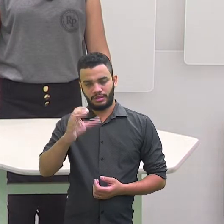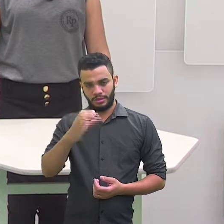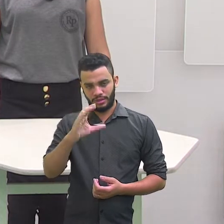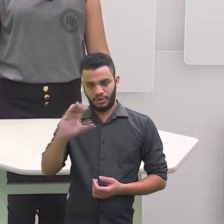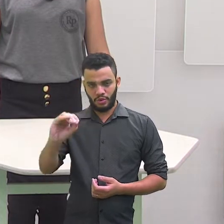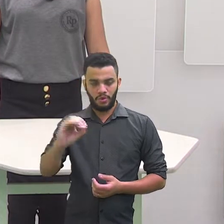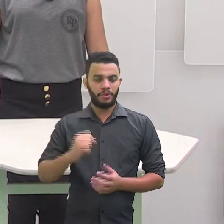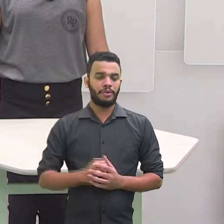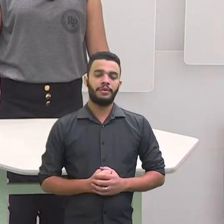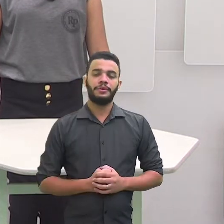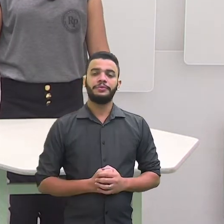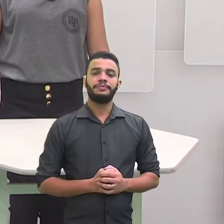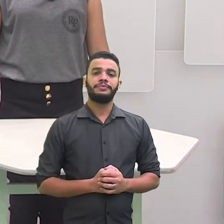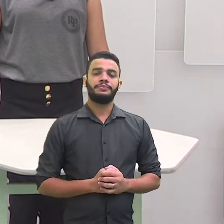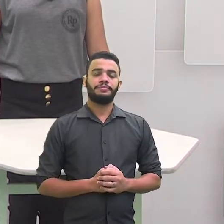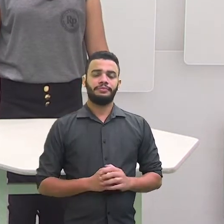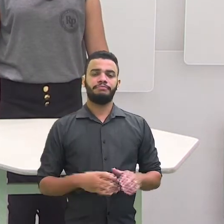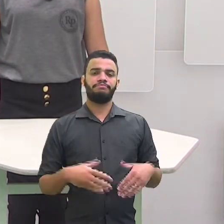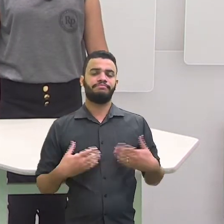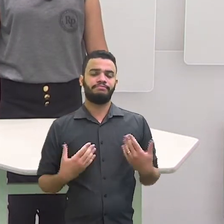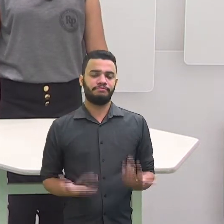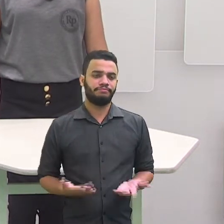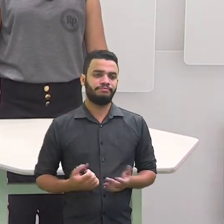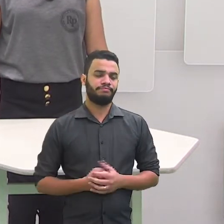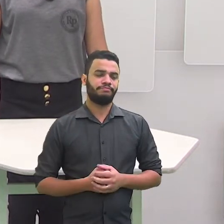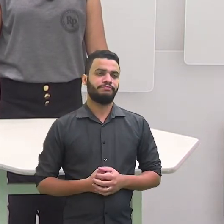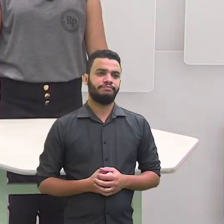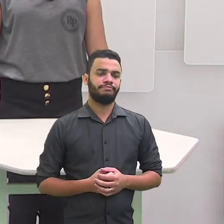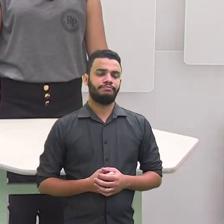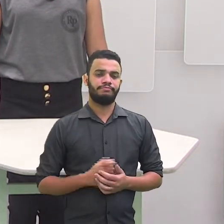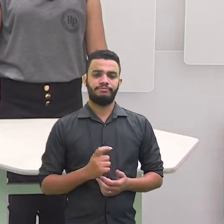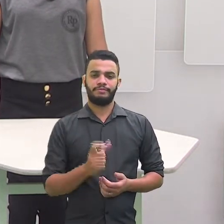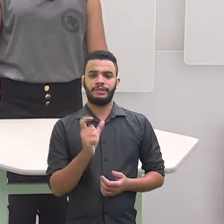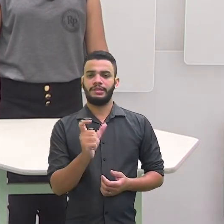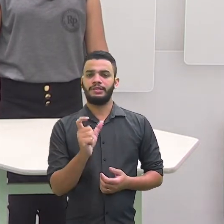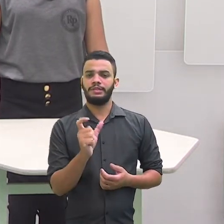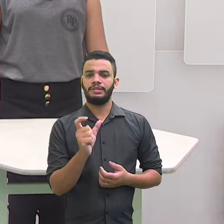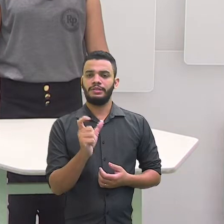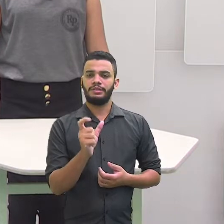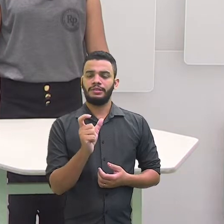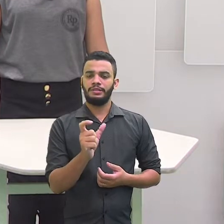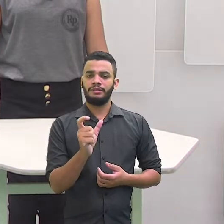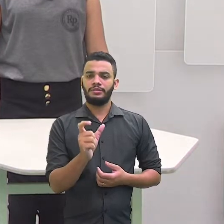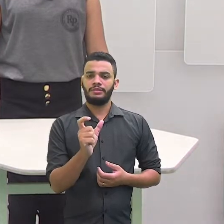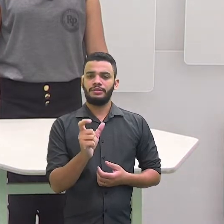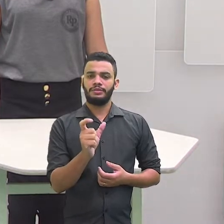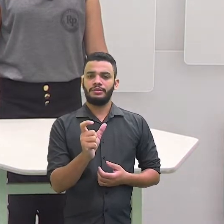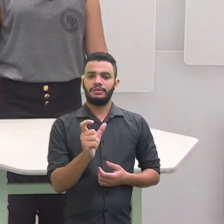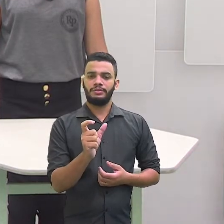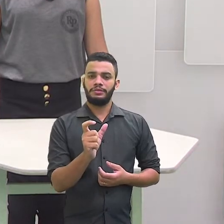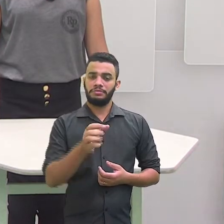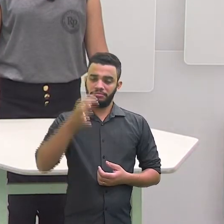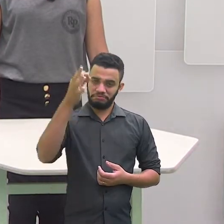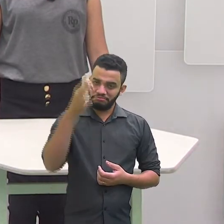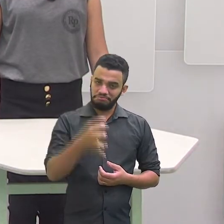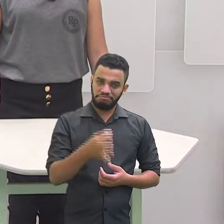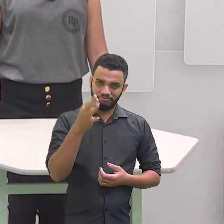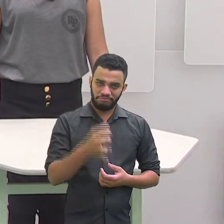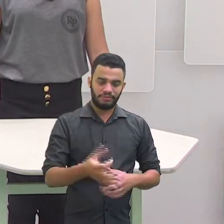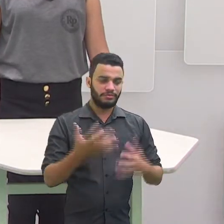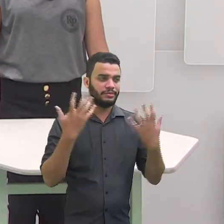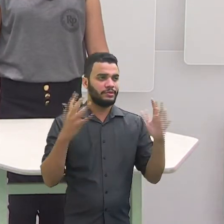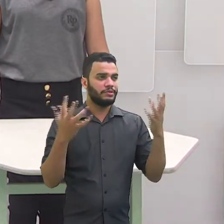Então, Pedro, a sua palavra está... Você tem certeza? Correta, Pedro.